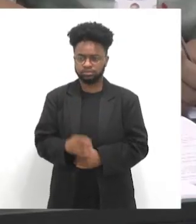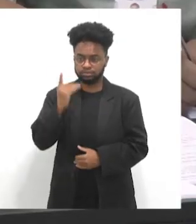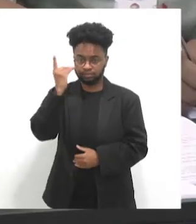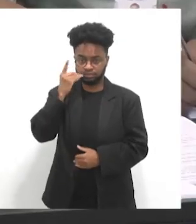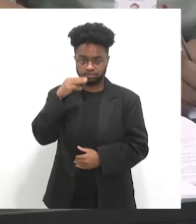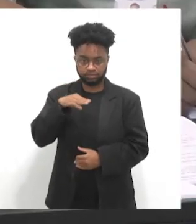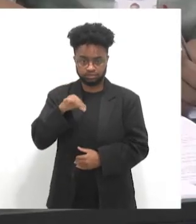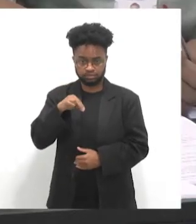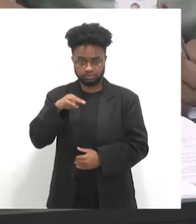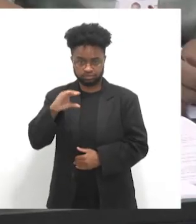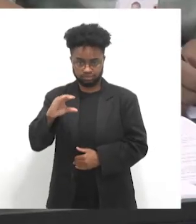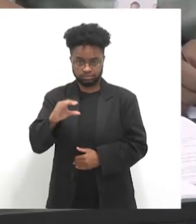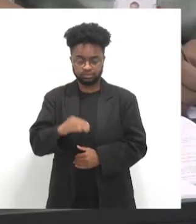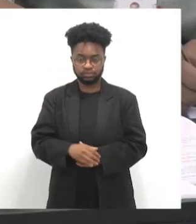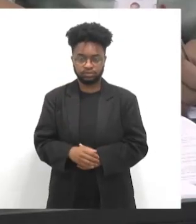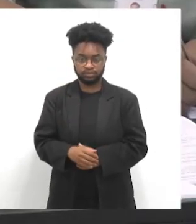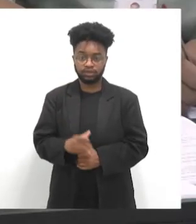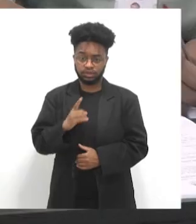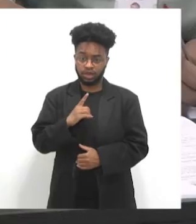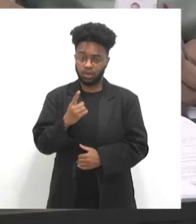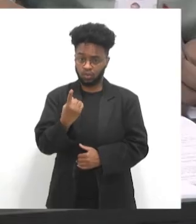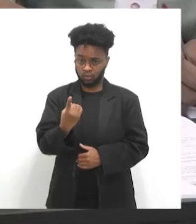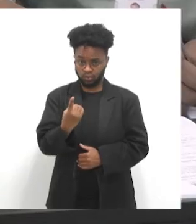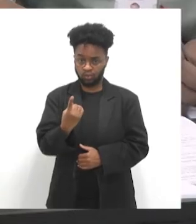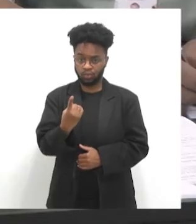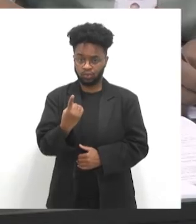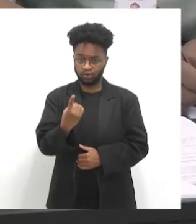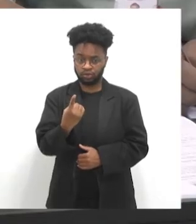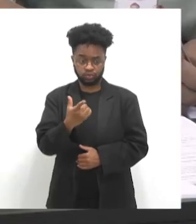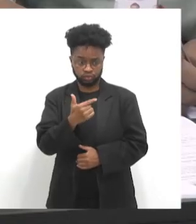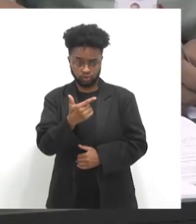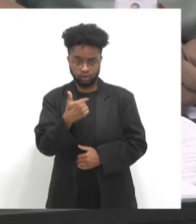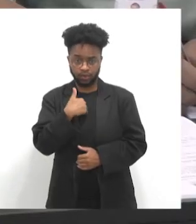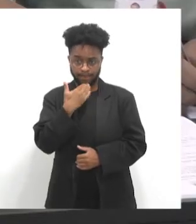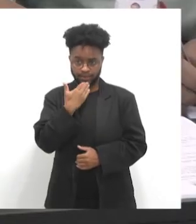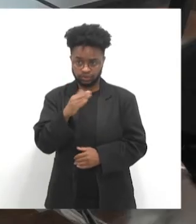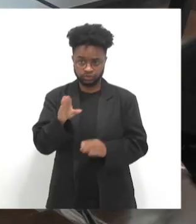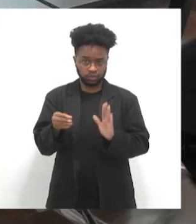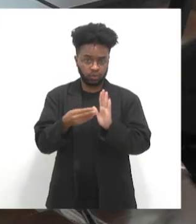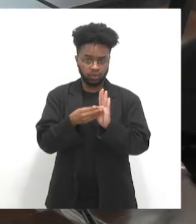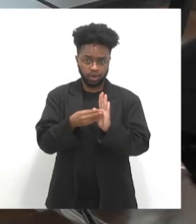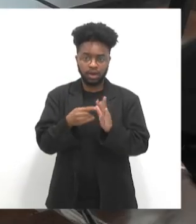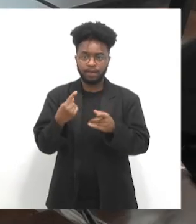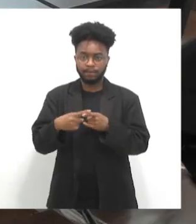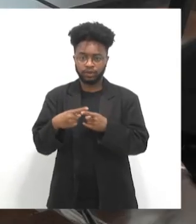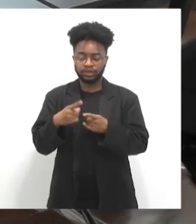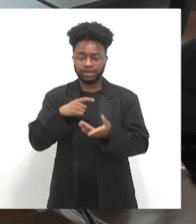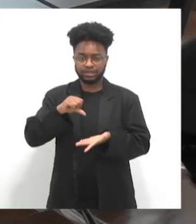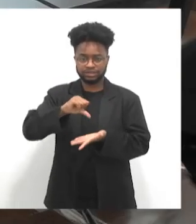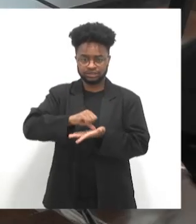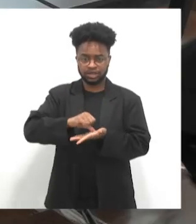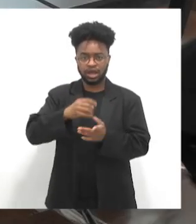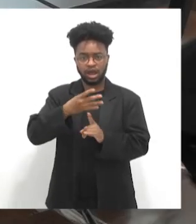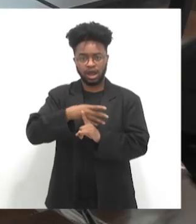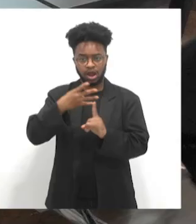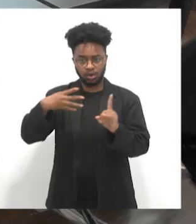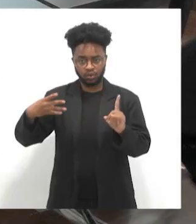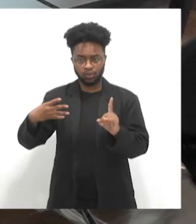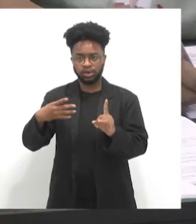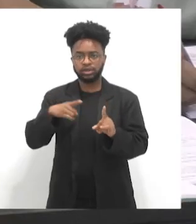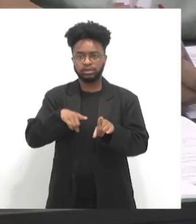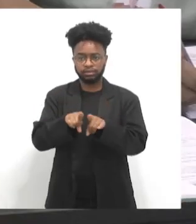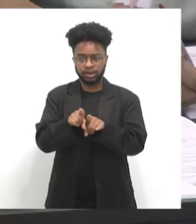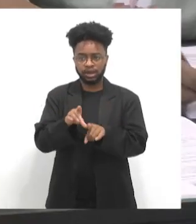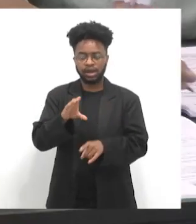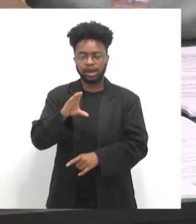Mink, Deputado esse é um dos 12 que eu pedi para vir aqui, porque além da discutir, né? sede do Arco-Íris, o Caio Martins, esse é